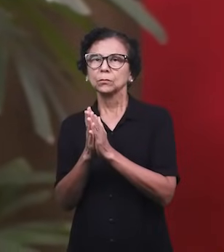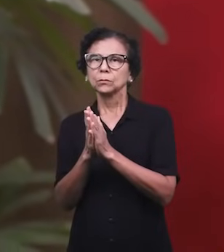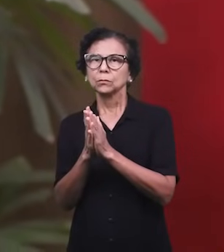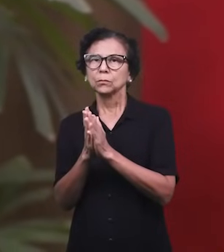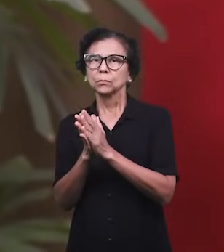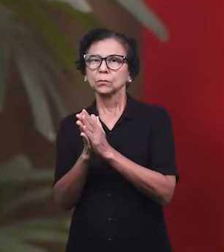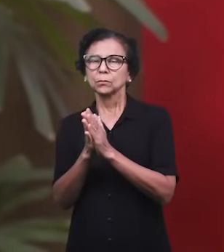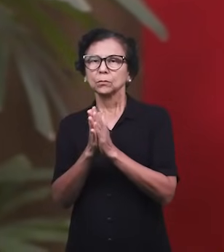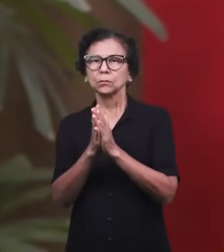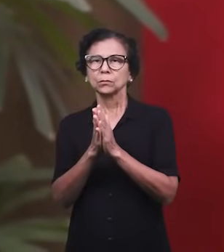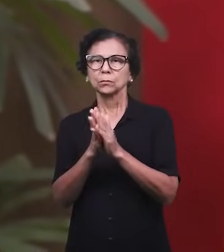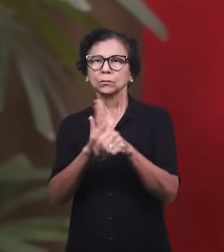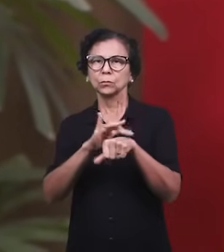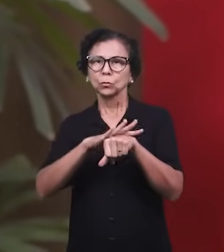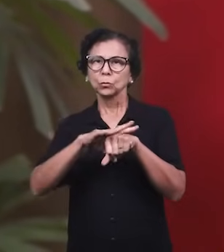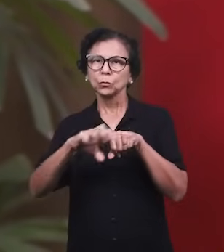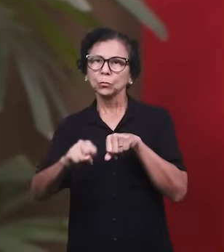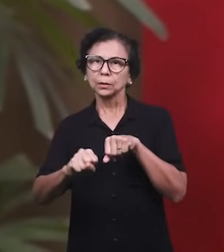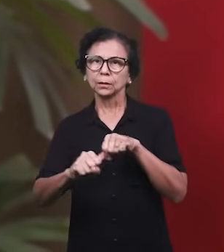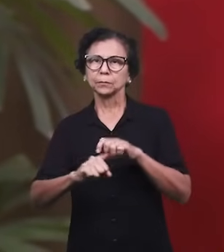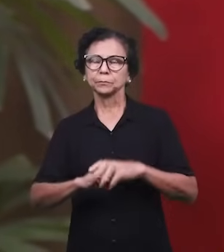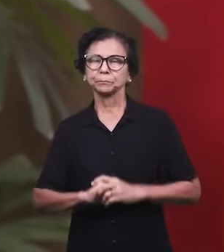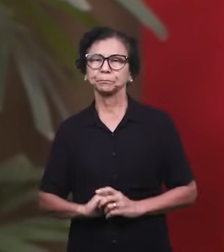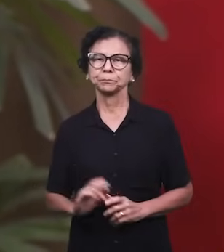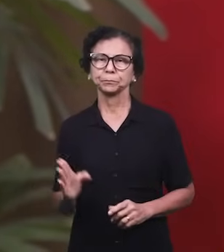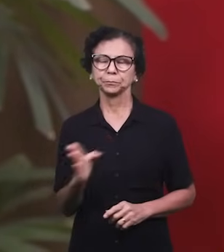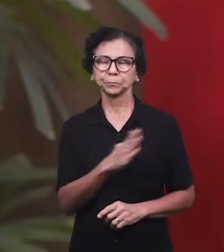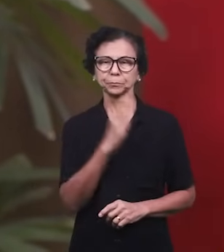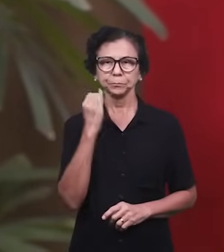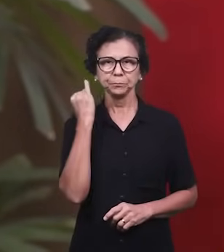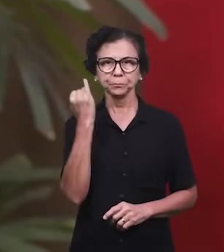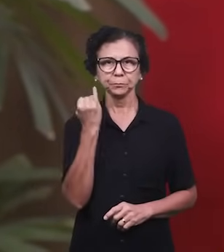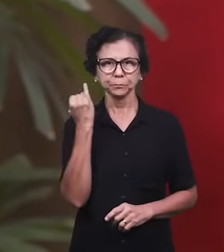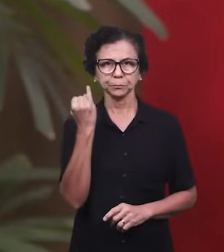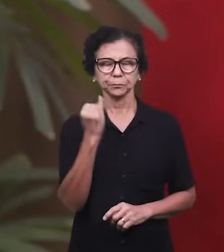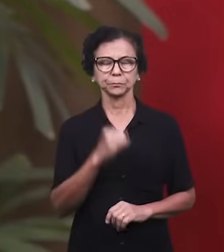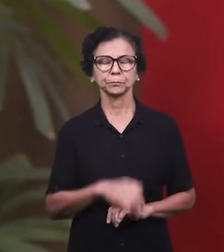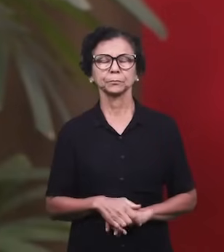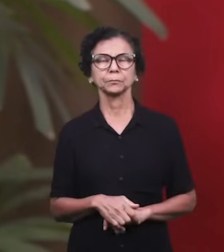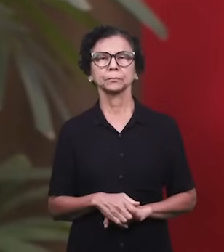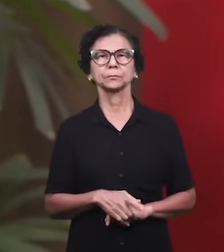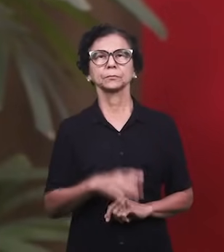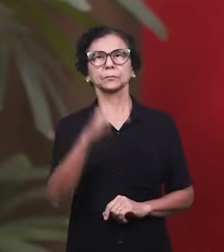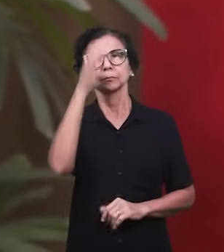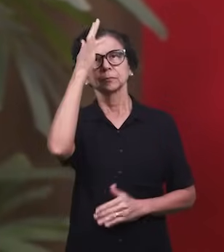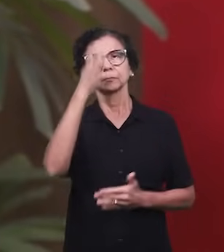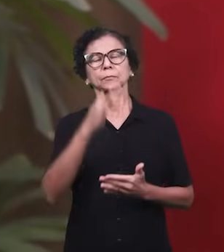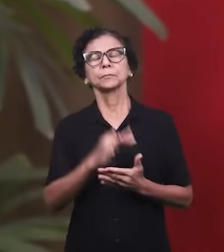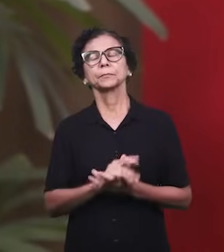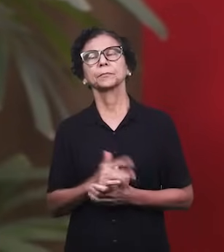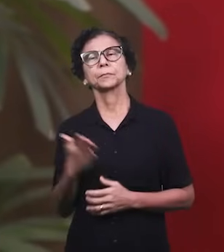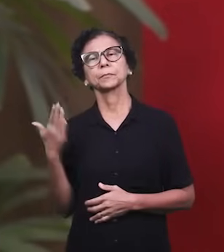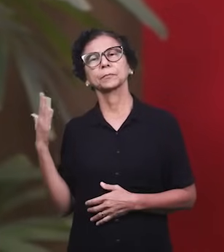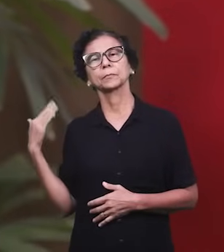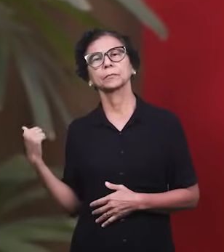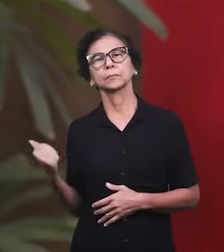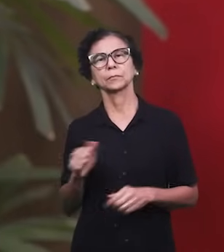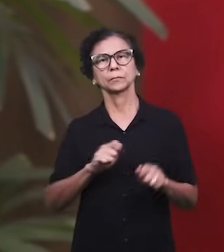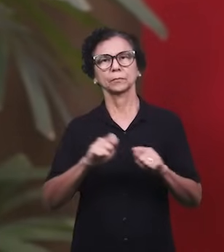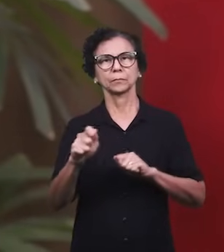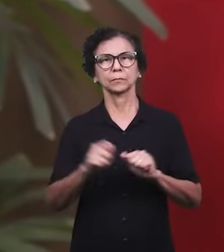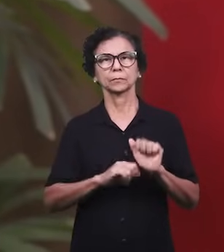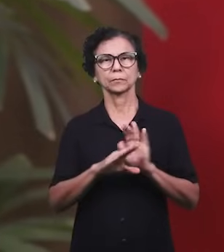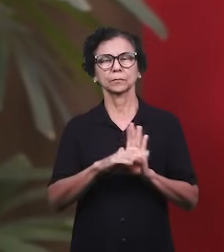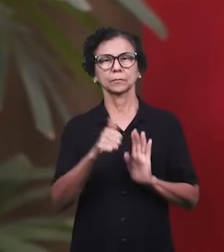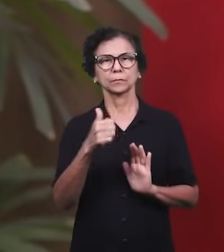a questão de importância da fé? Vamos a alguns exemplos bíblicos. Os apóstolos estavam em Atos